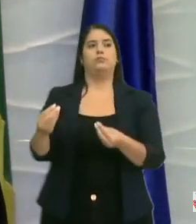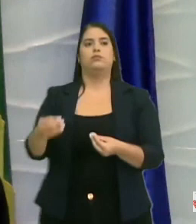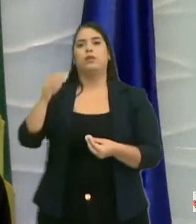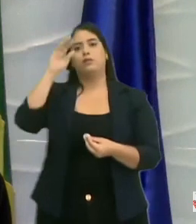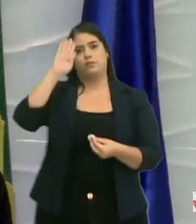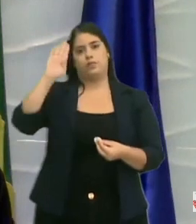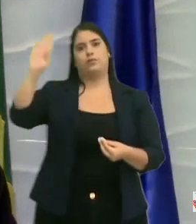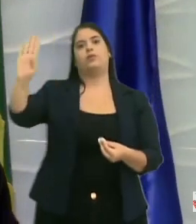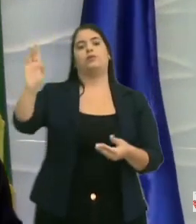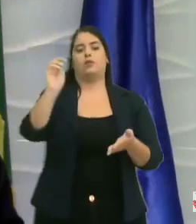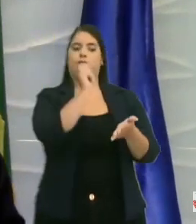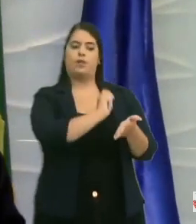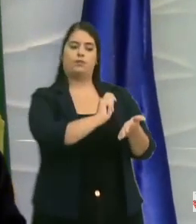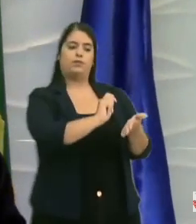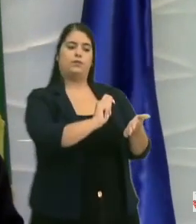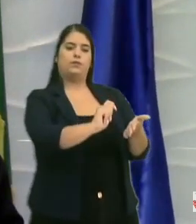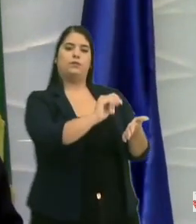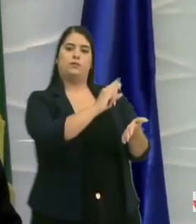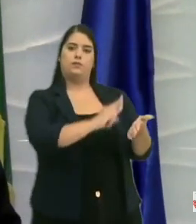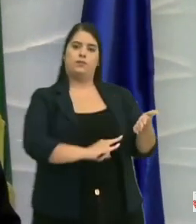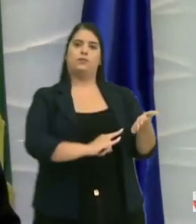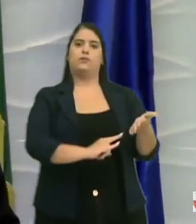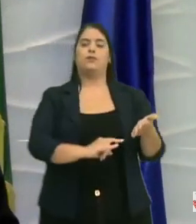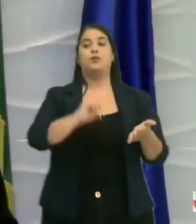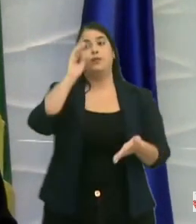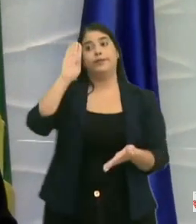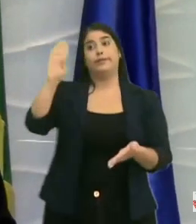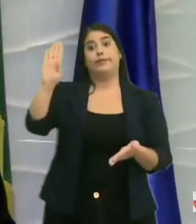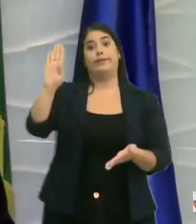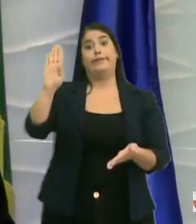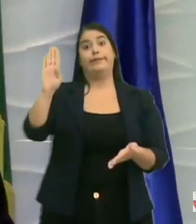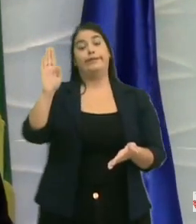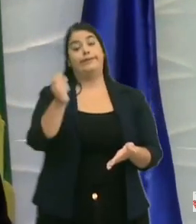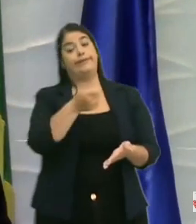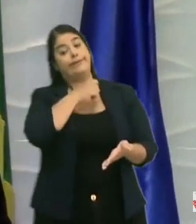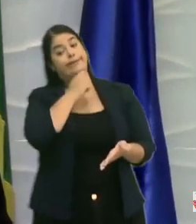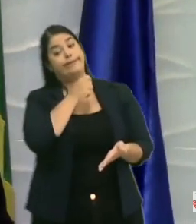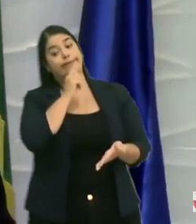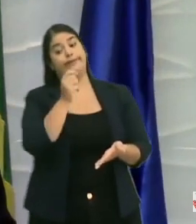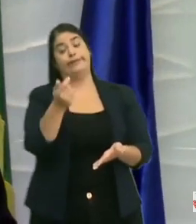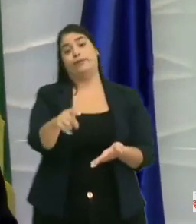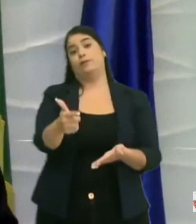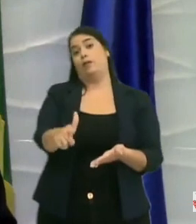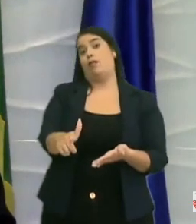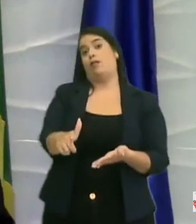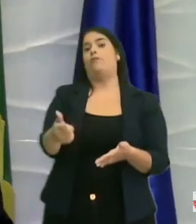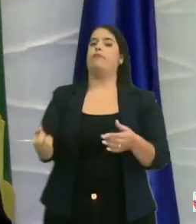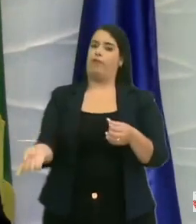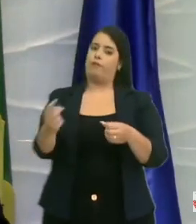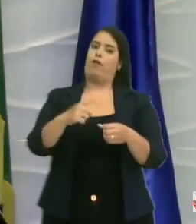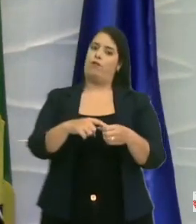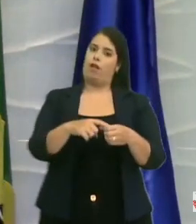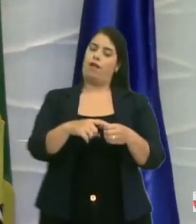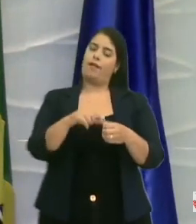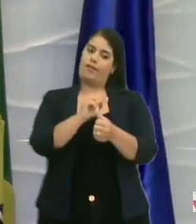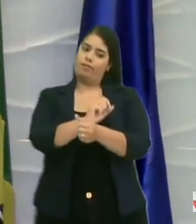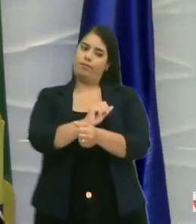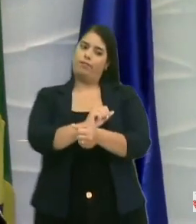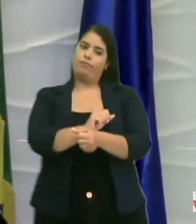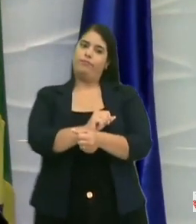o Exército não está colocando água ainda, que vai voltar a colocar, e ele está socorrendo essa